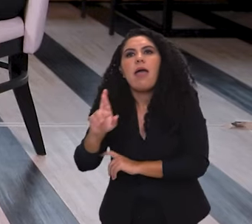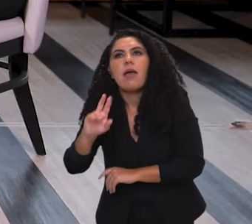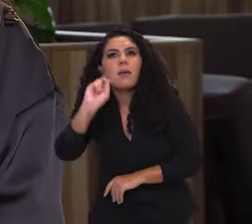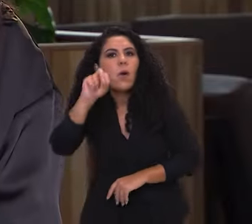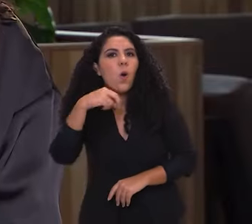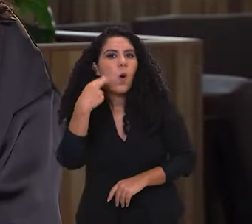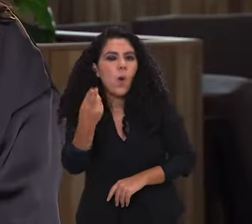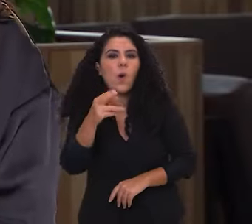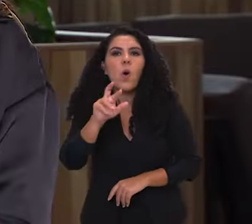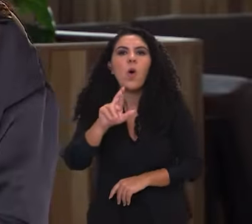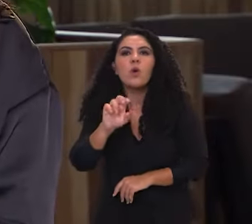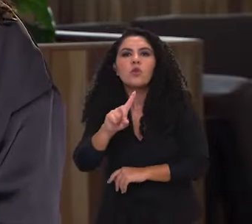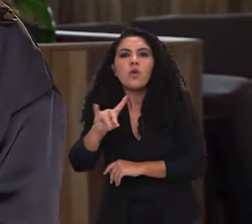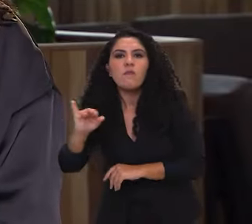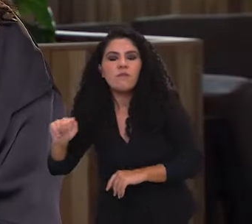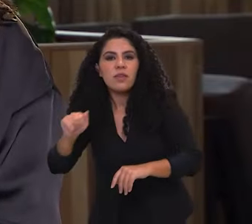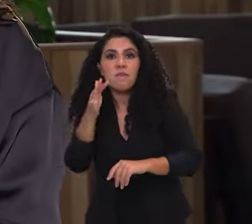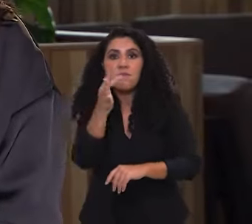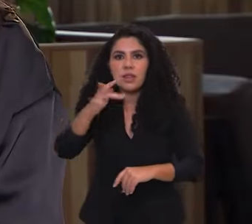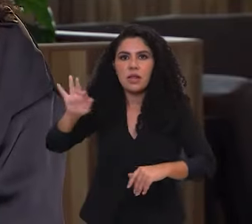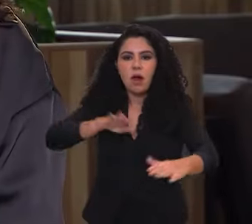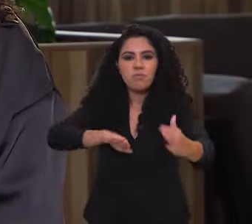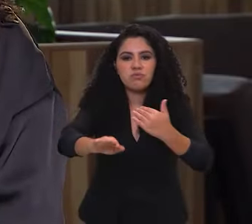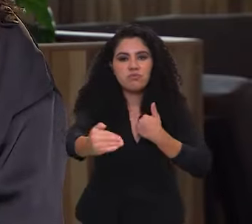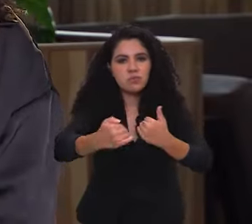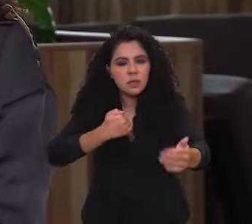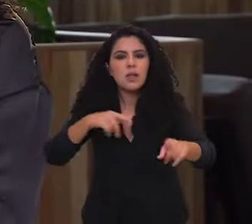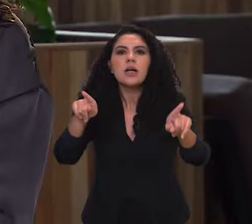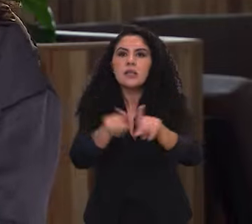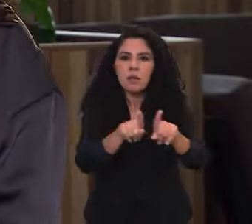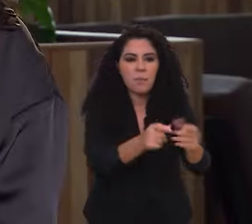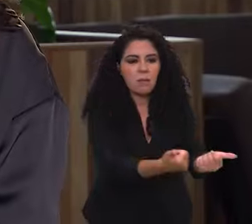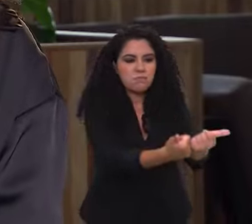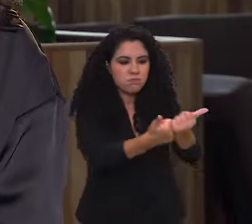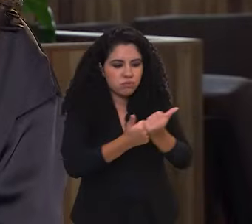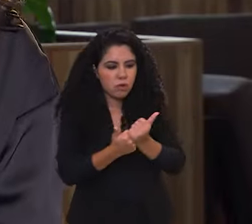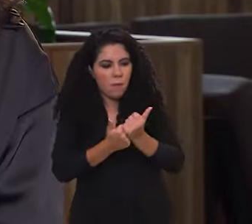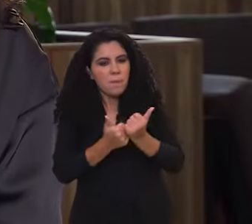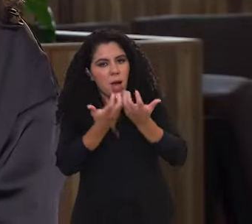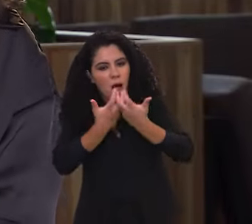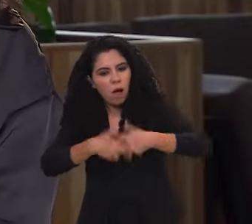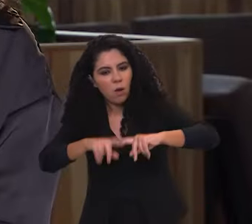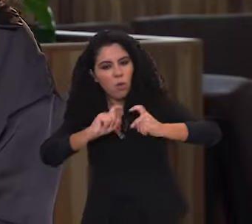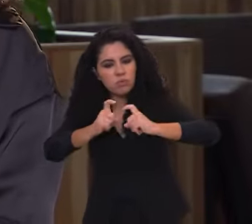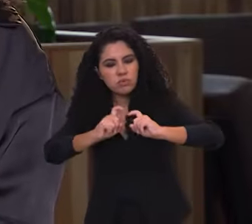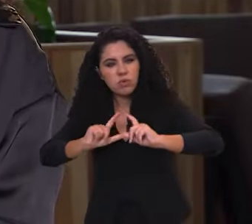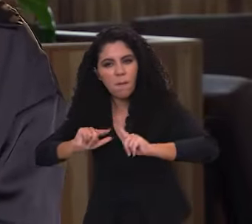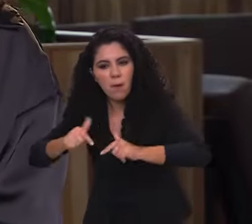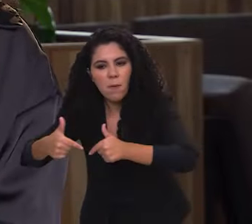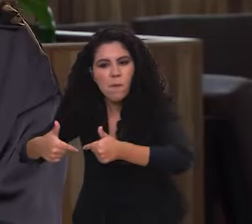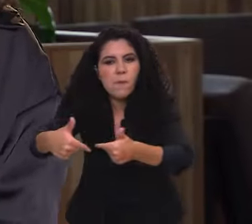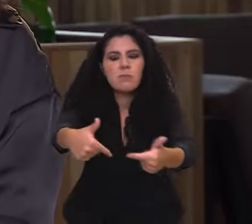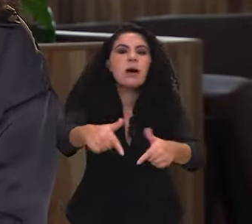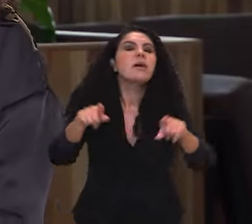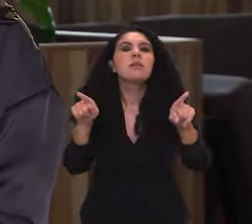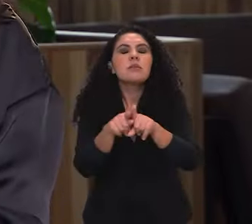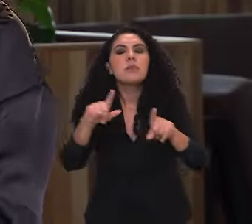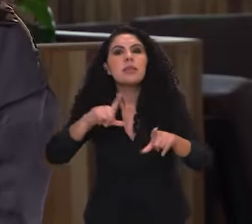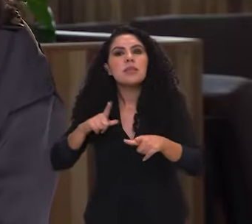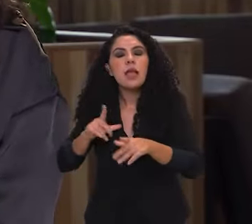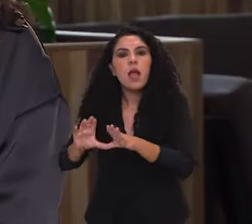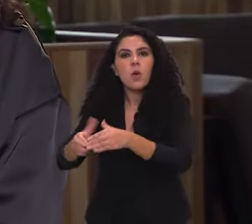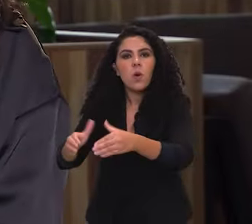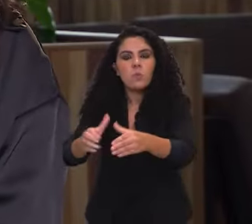federal. Então, essa articulação ela faz parte também da governança das rotas. A gente tem os comitês territoriais que